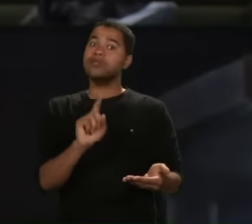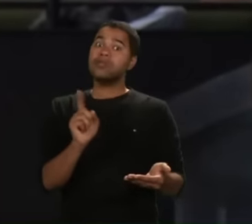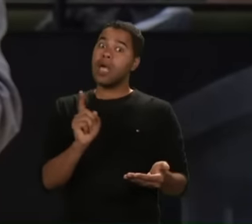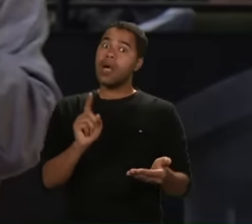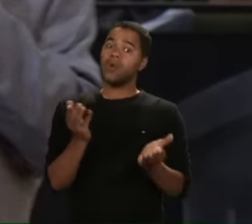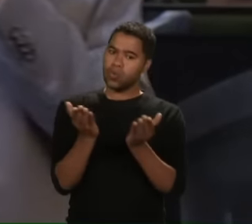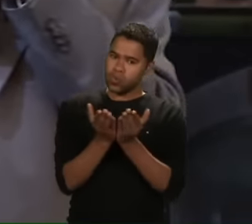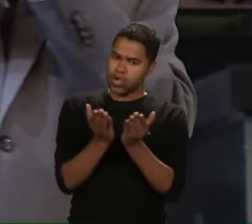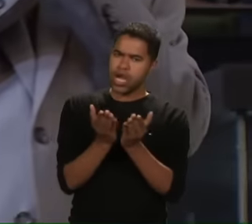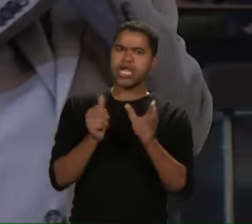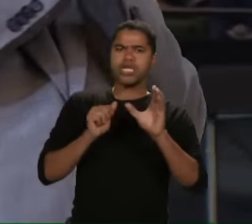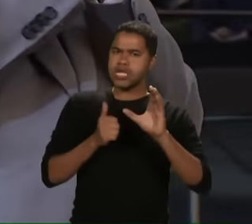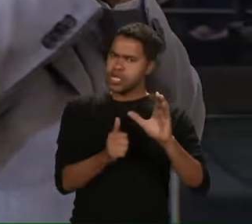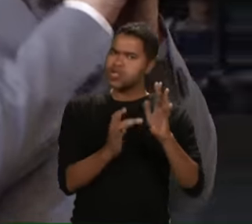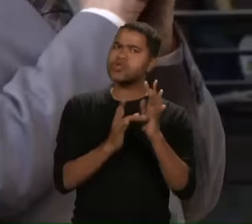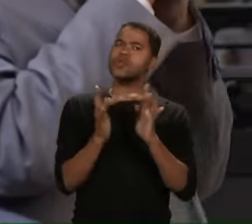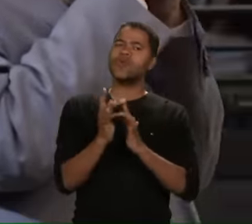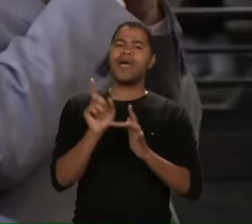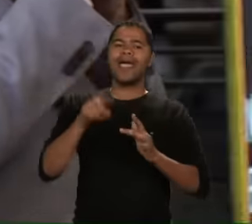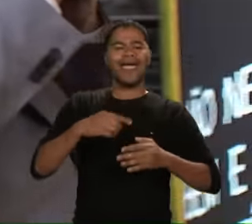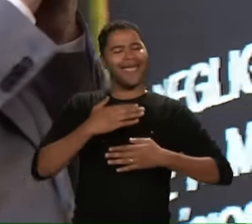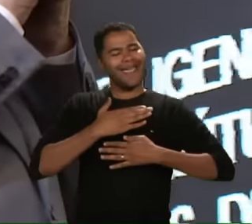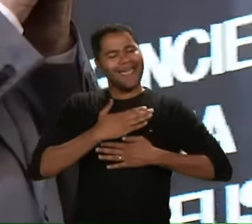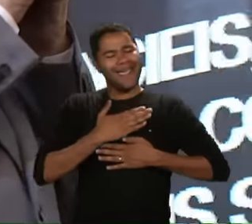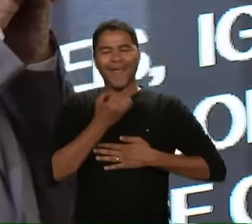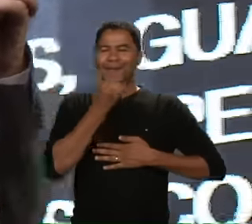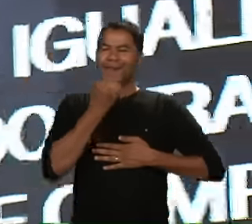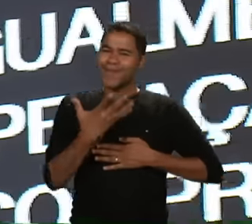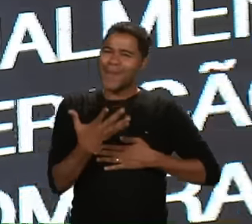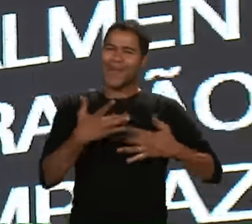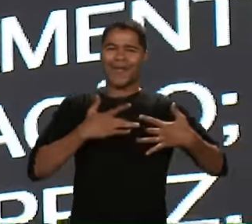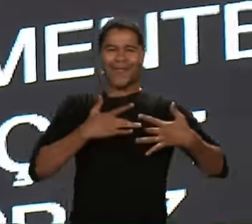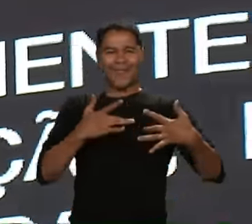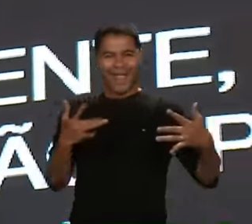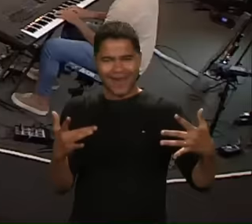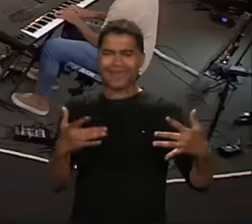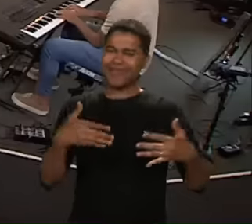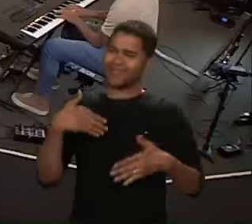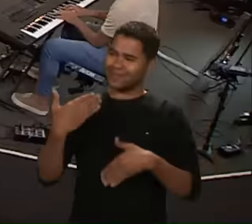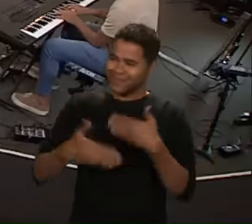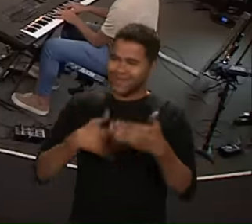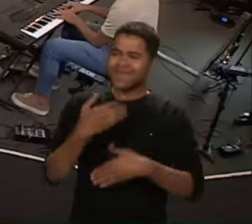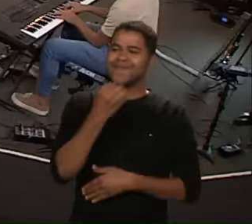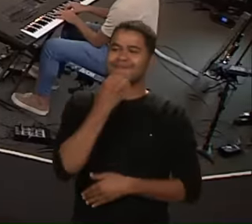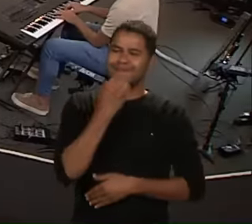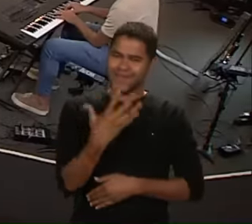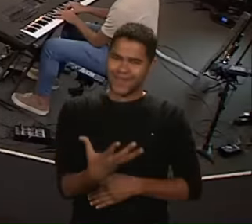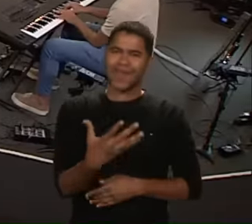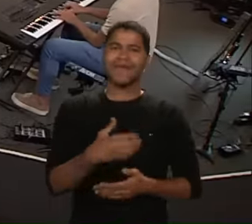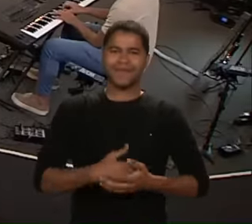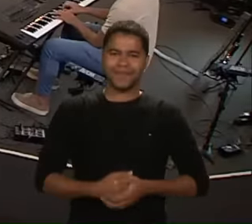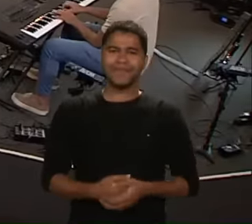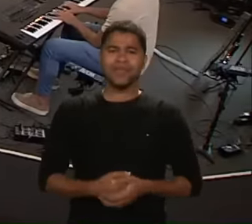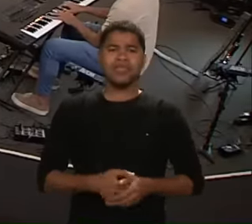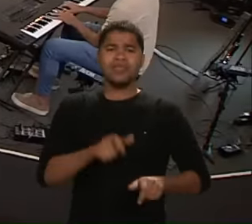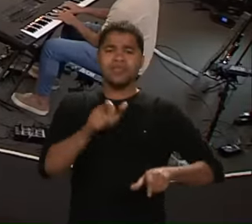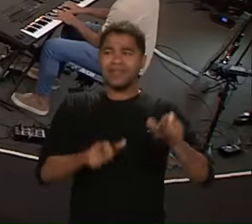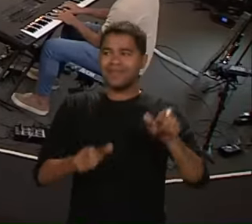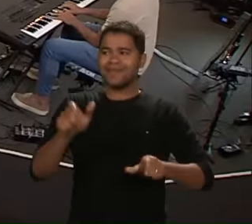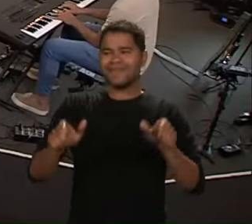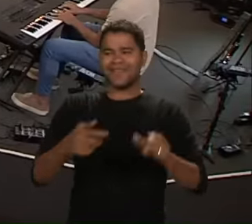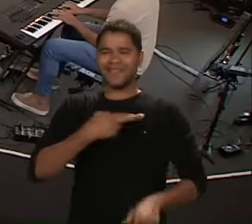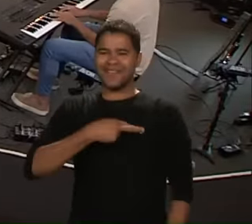bondosa, caridosa, meiga. É a prática do bem. Tem gente que só tem religião,